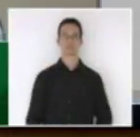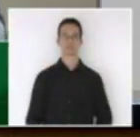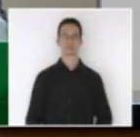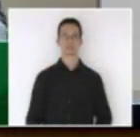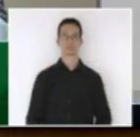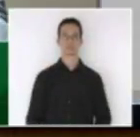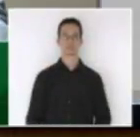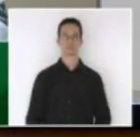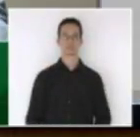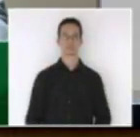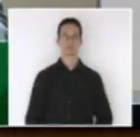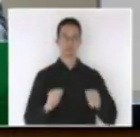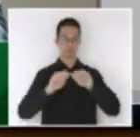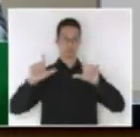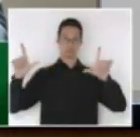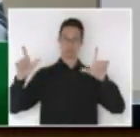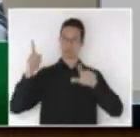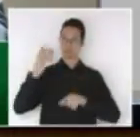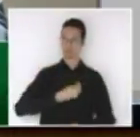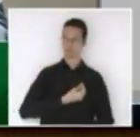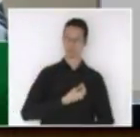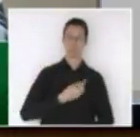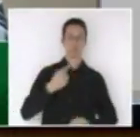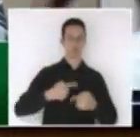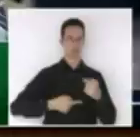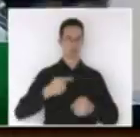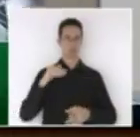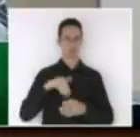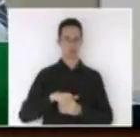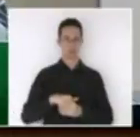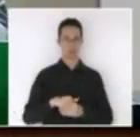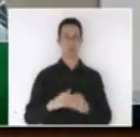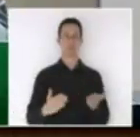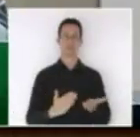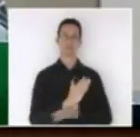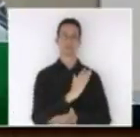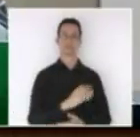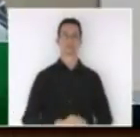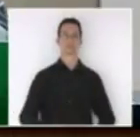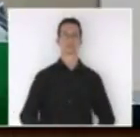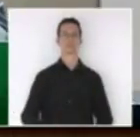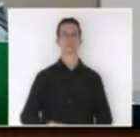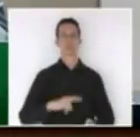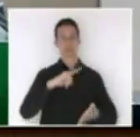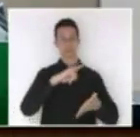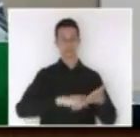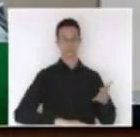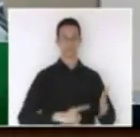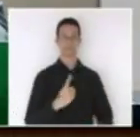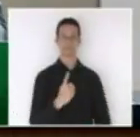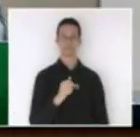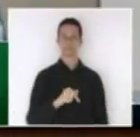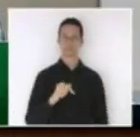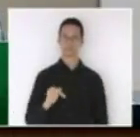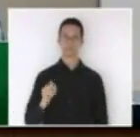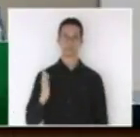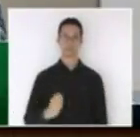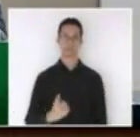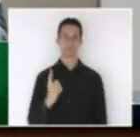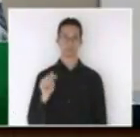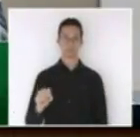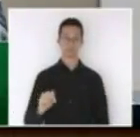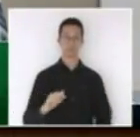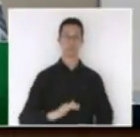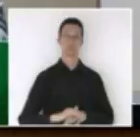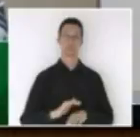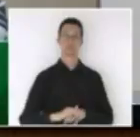no painel. Em discussão, em votação, aprovado. Temos ainda a moção de número 177/2017, tendo como autor o deputado